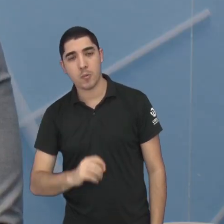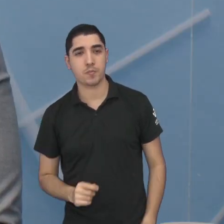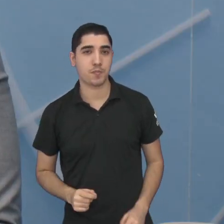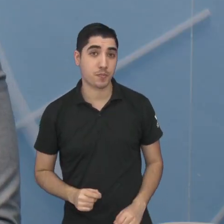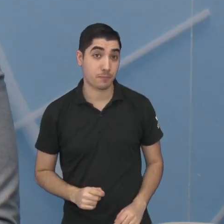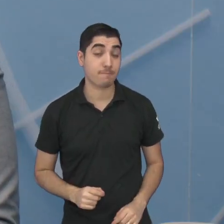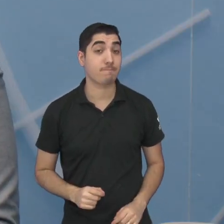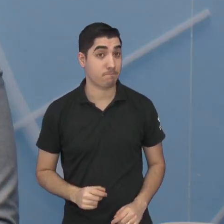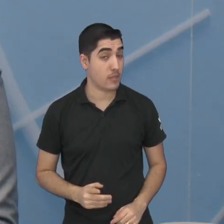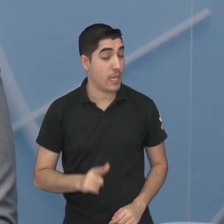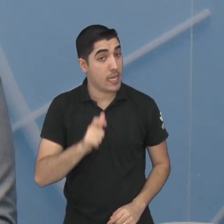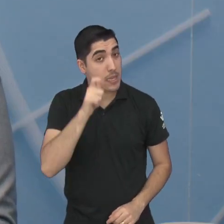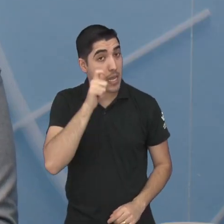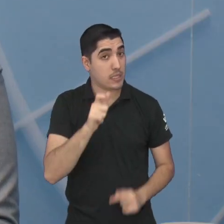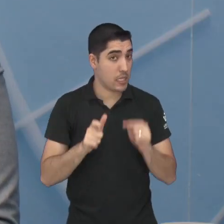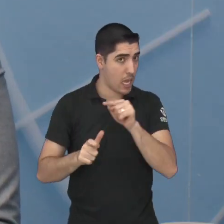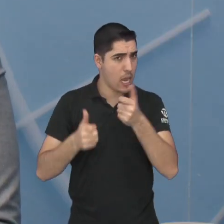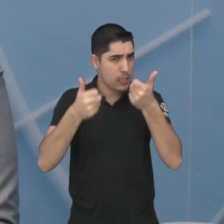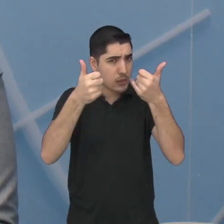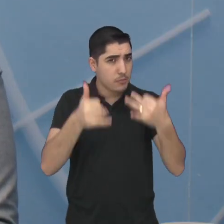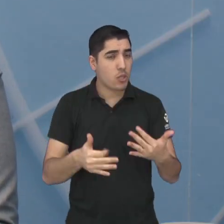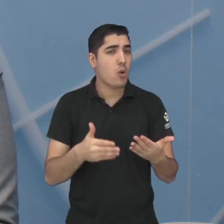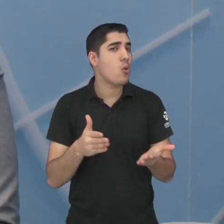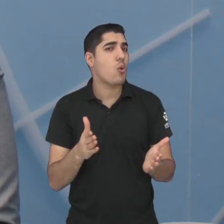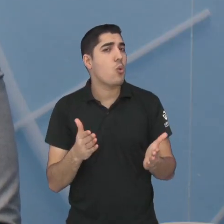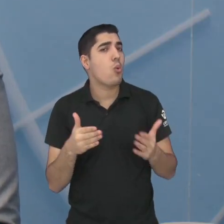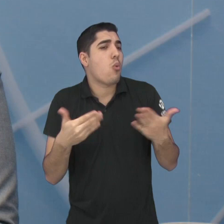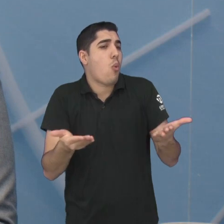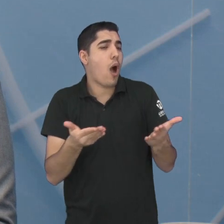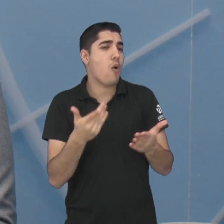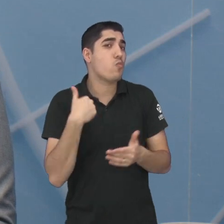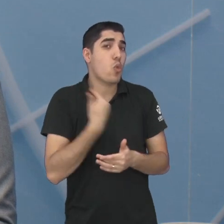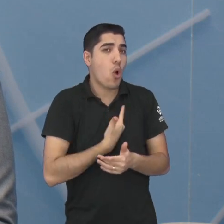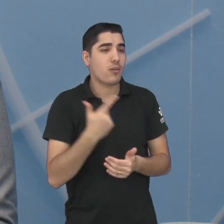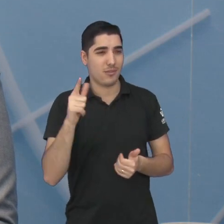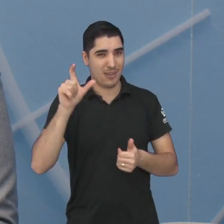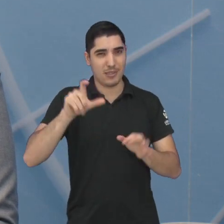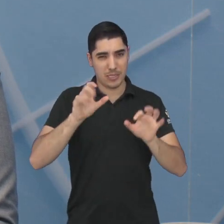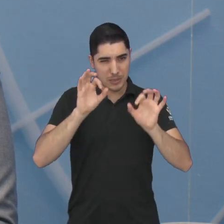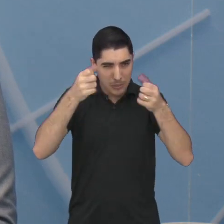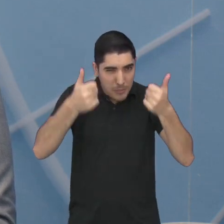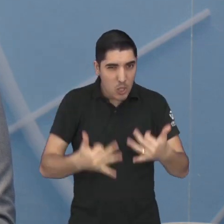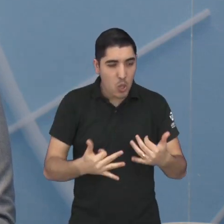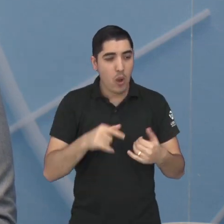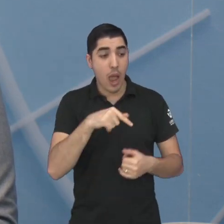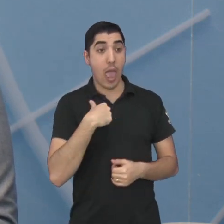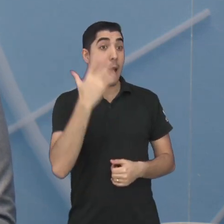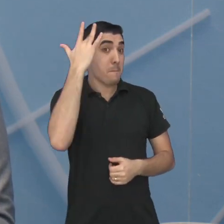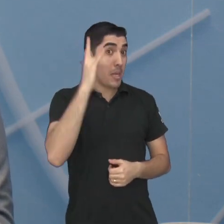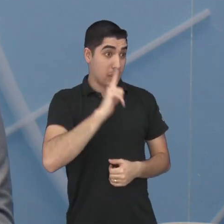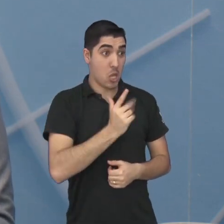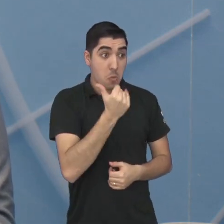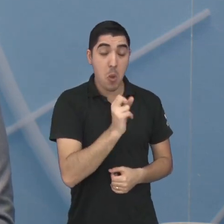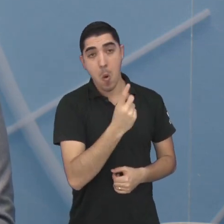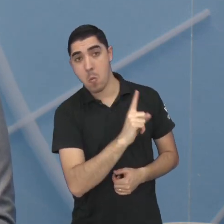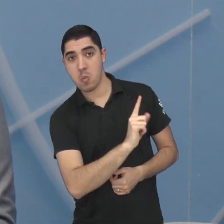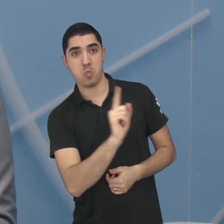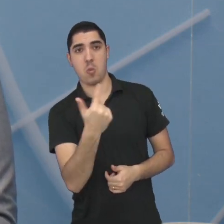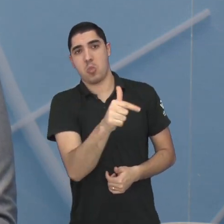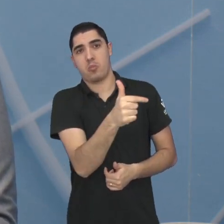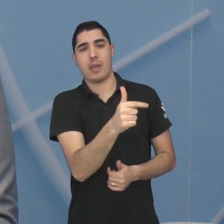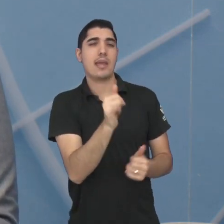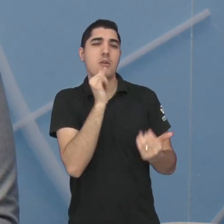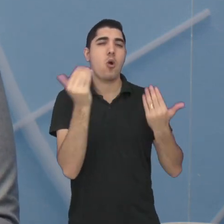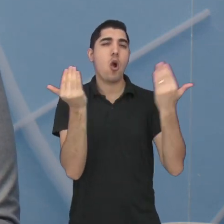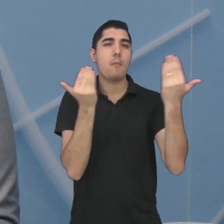pontos que mostram bem essa questão de qual foi a direção que o debate foi, né? O conceito de segurança alimentar é um conceito do final da Segunda Guerra Mundial.